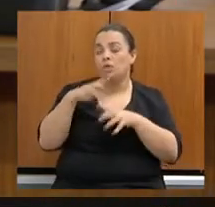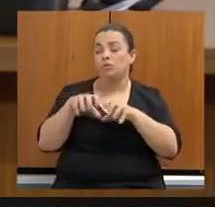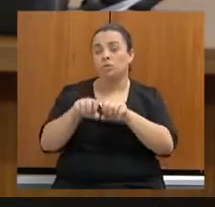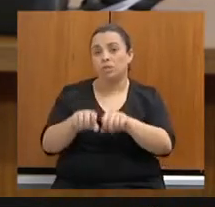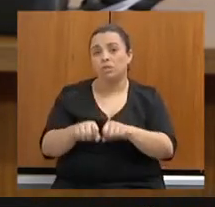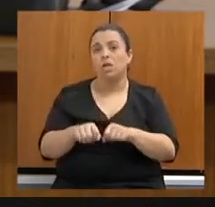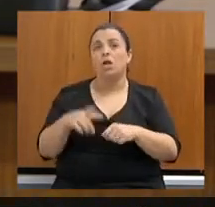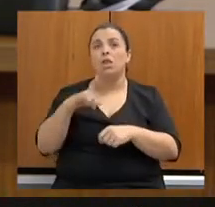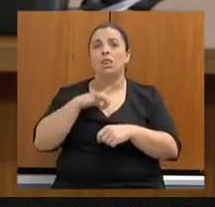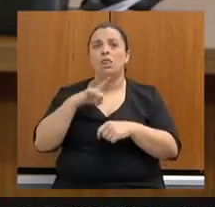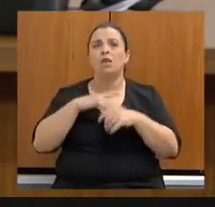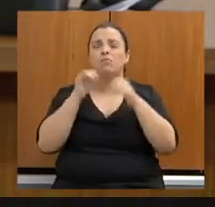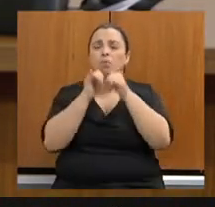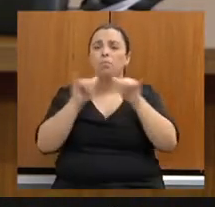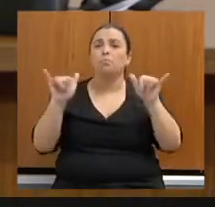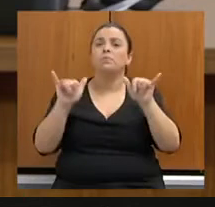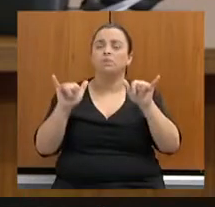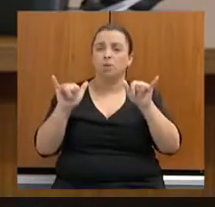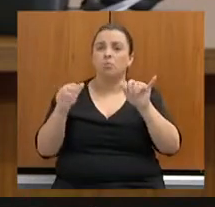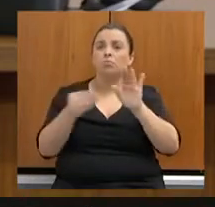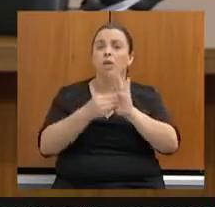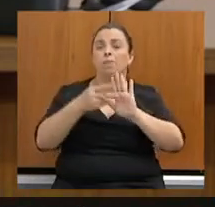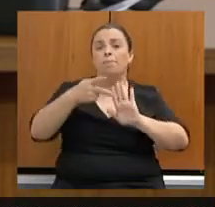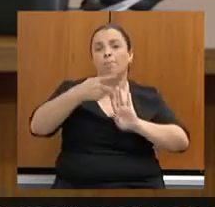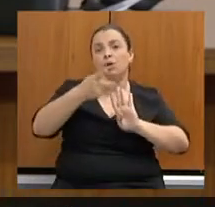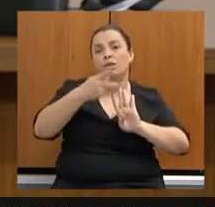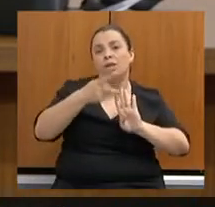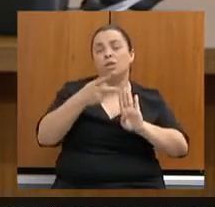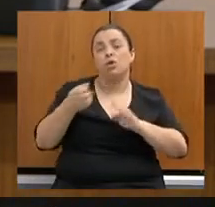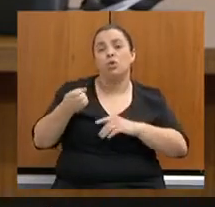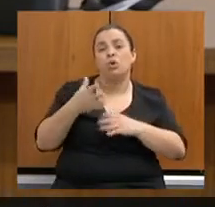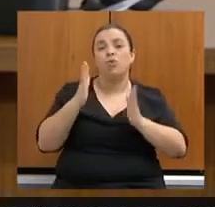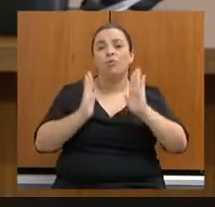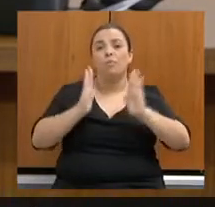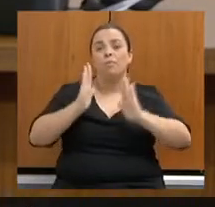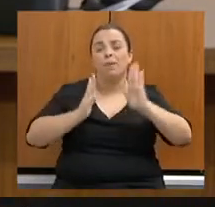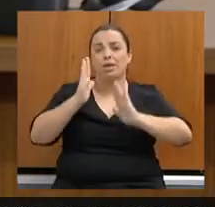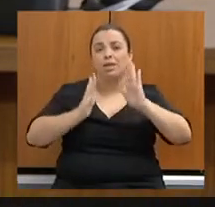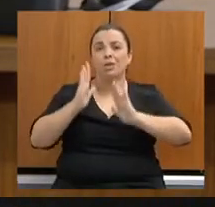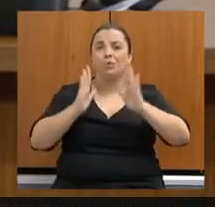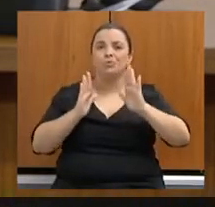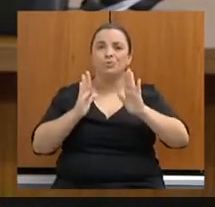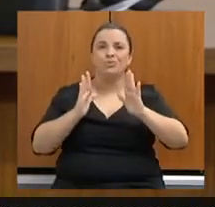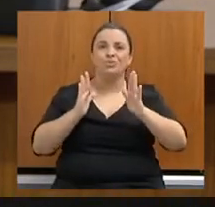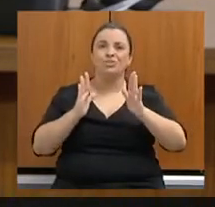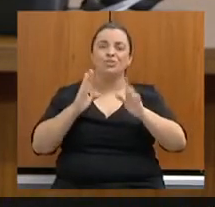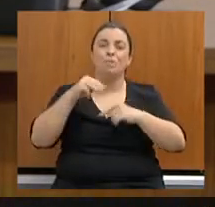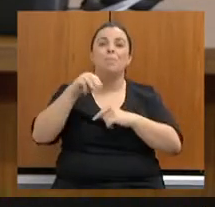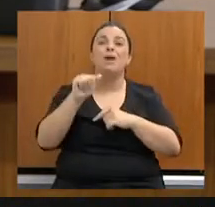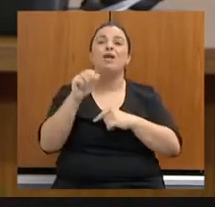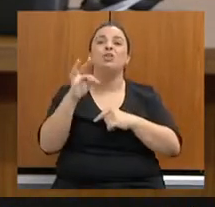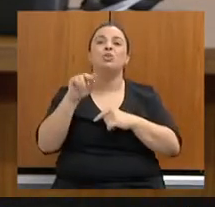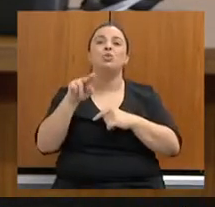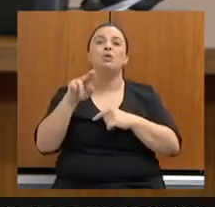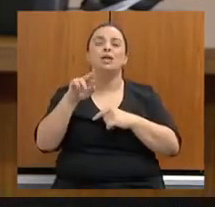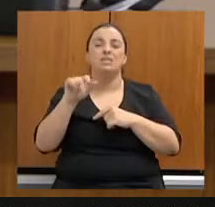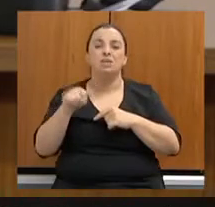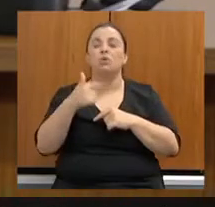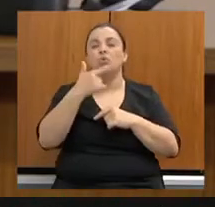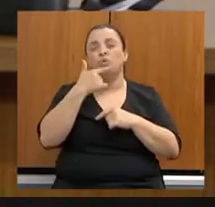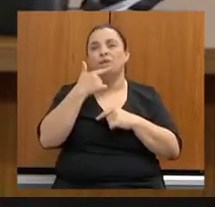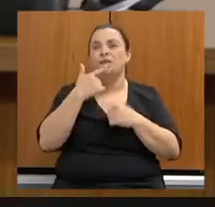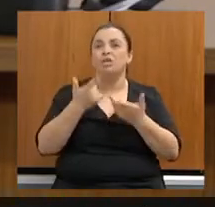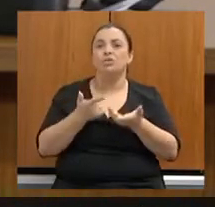uma publicação da portaria do Novo período de maturação de queijos artesanais produzidas nas microrregiões